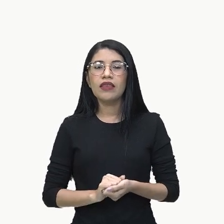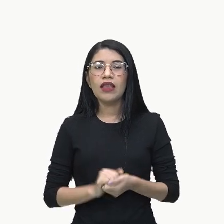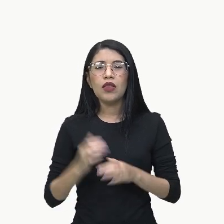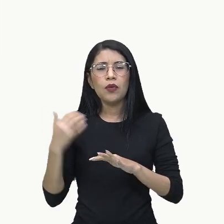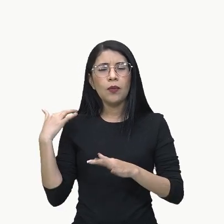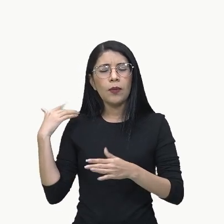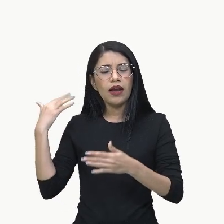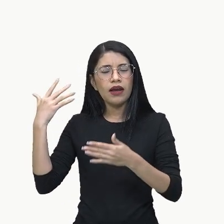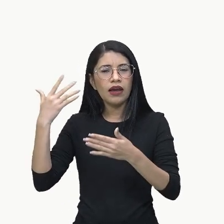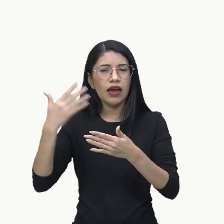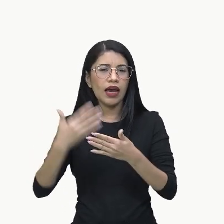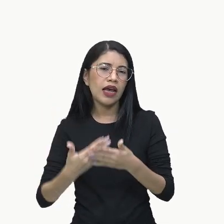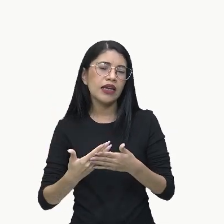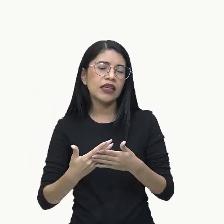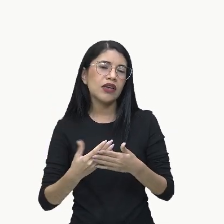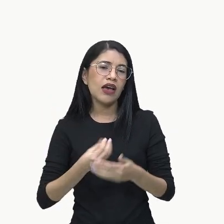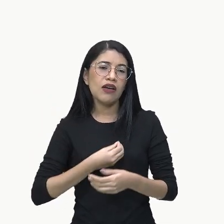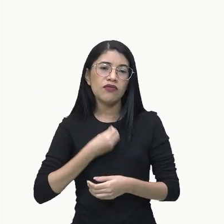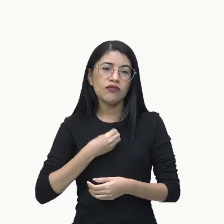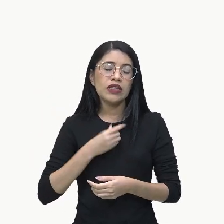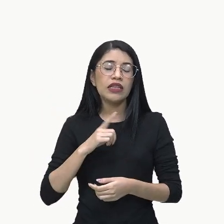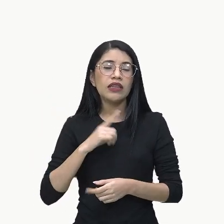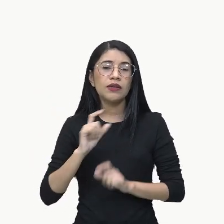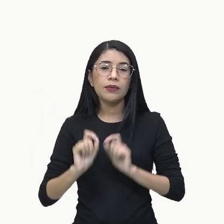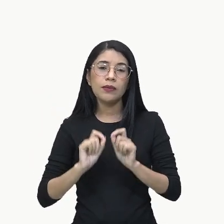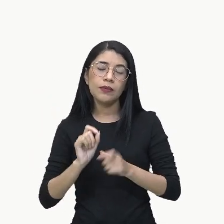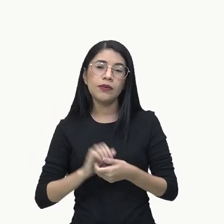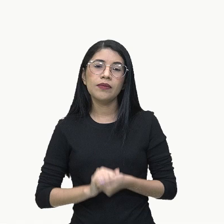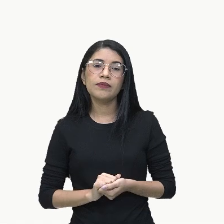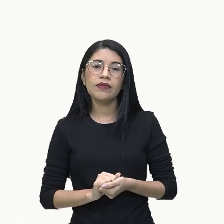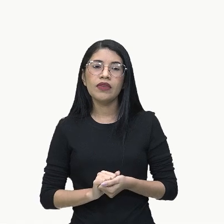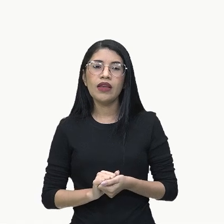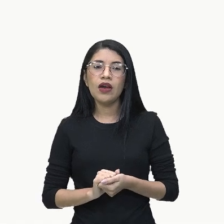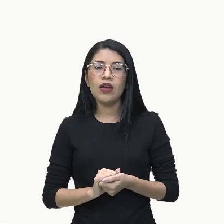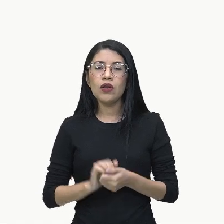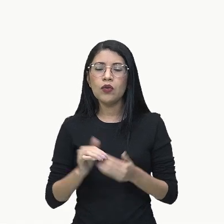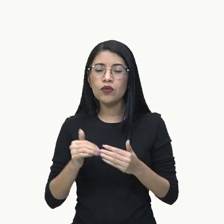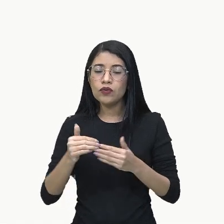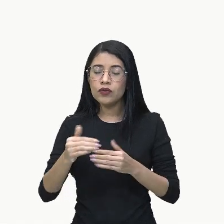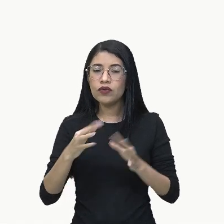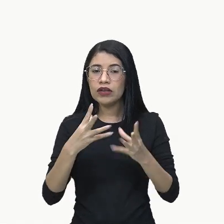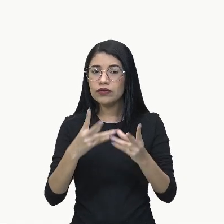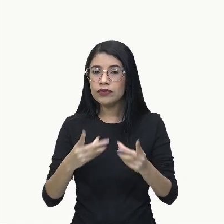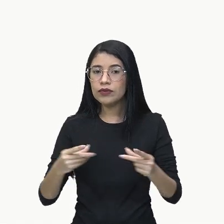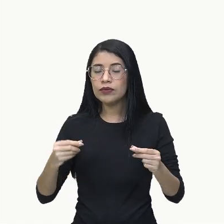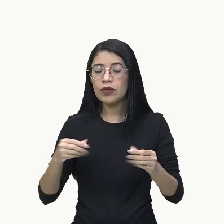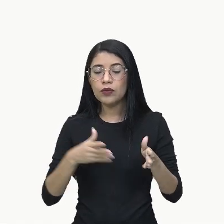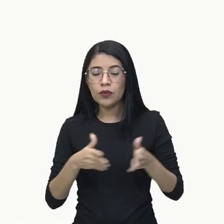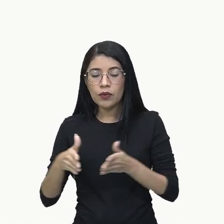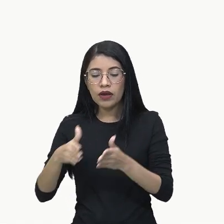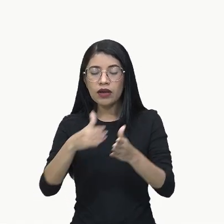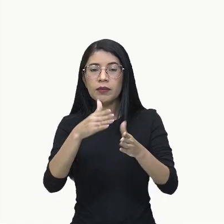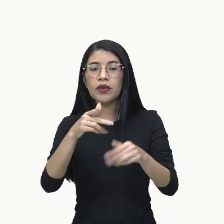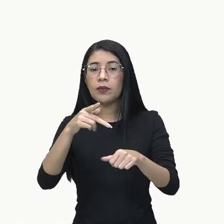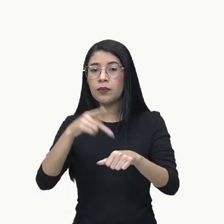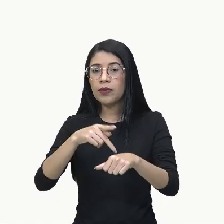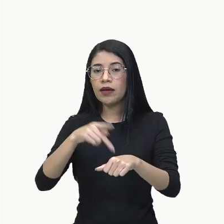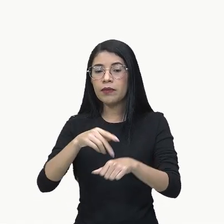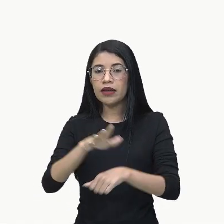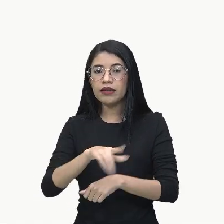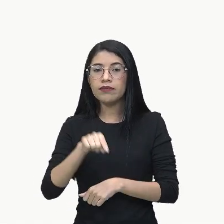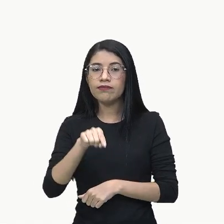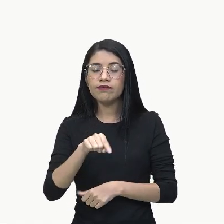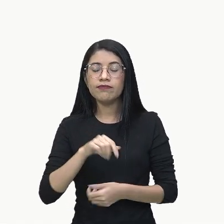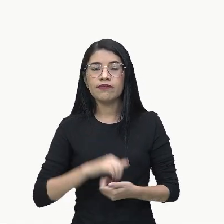passo caprichoso na vida, restará, pois o resto se esfuma, uma pedra que havia em meio do